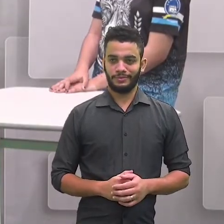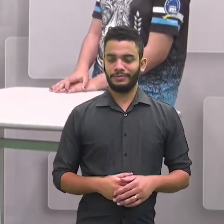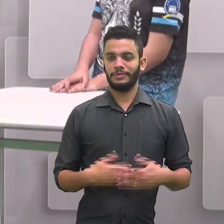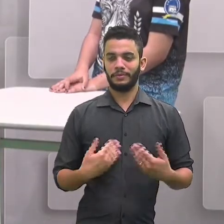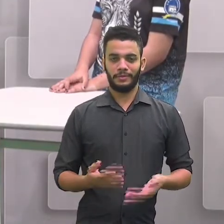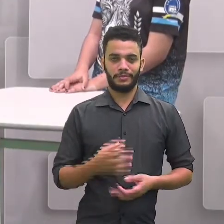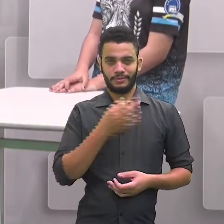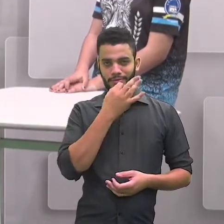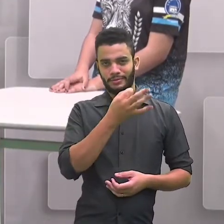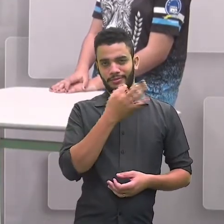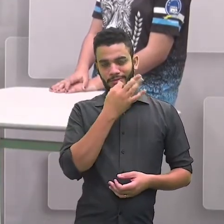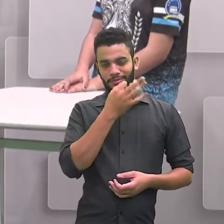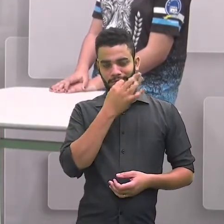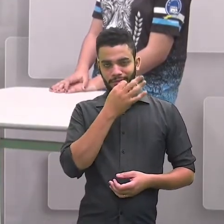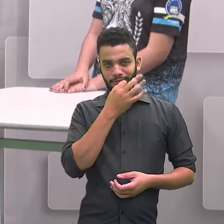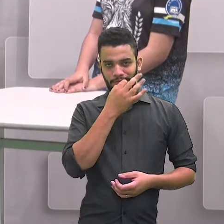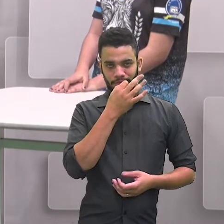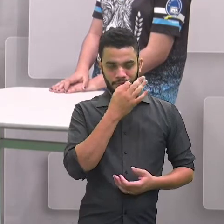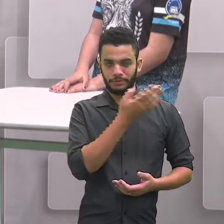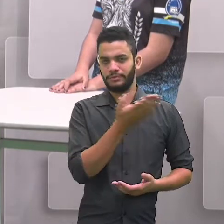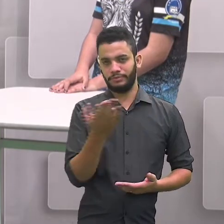correta?